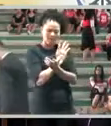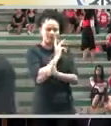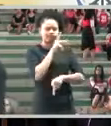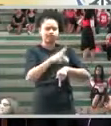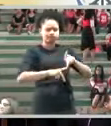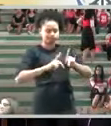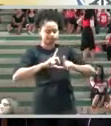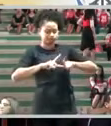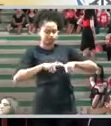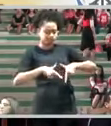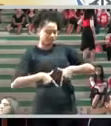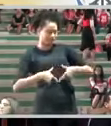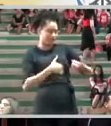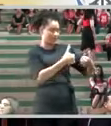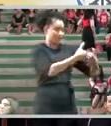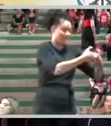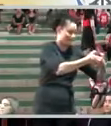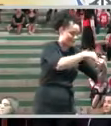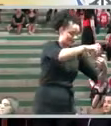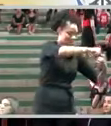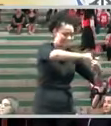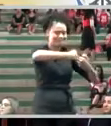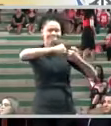e captura a arca.